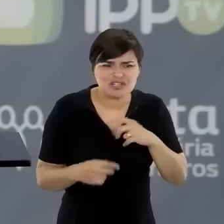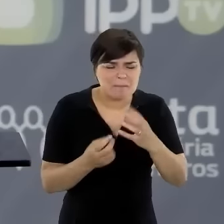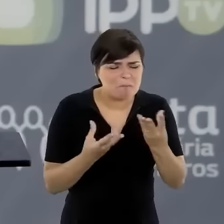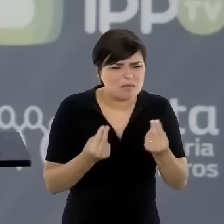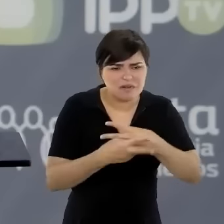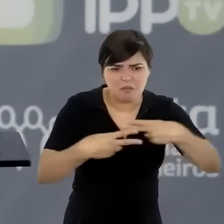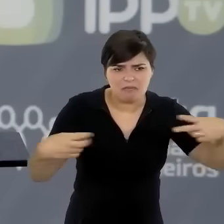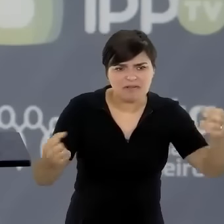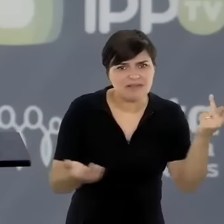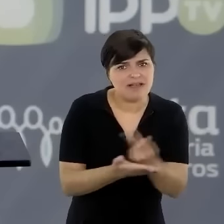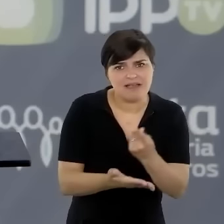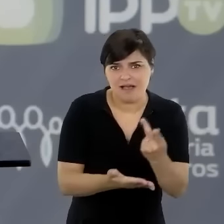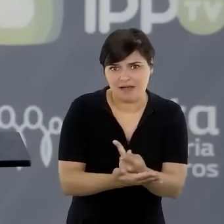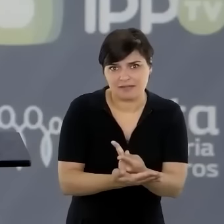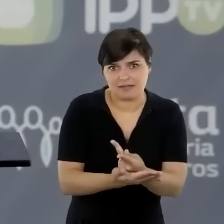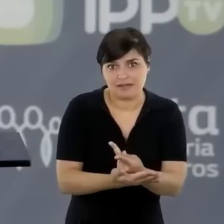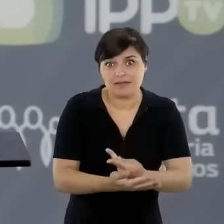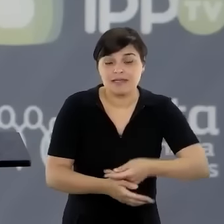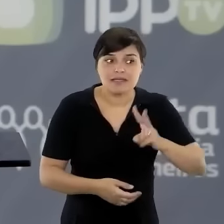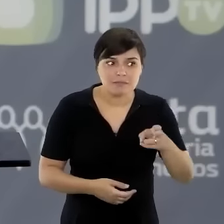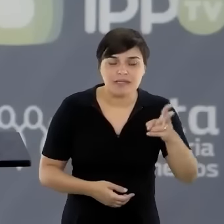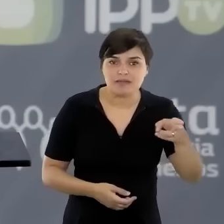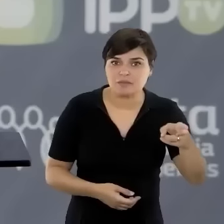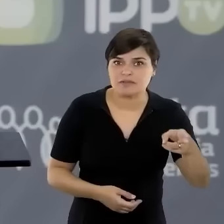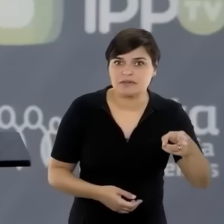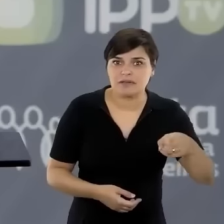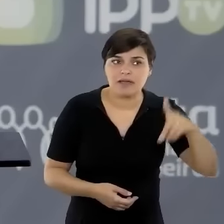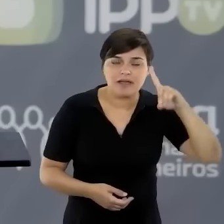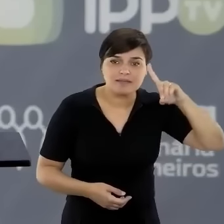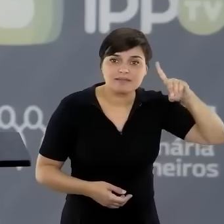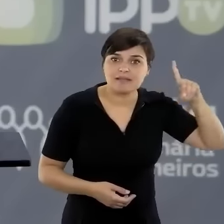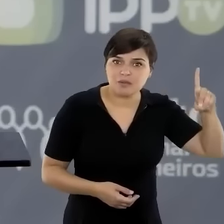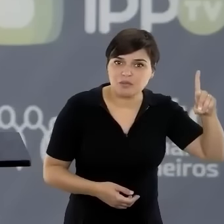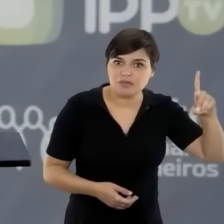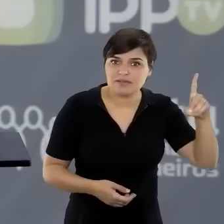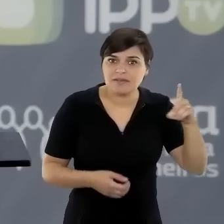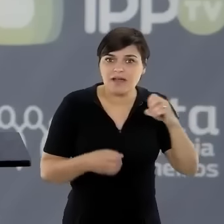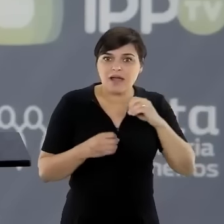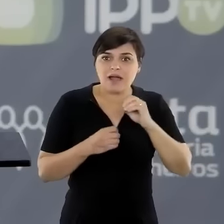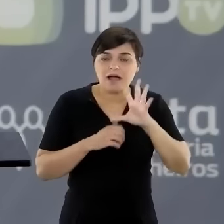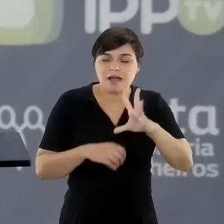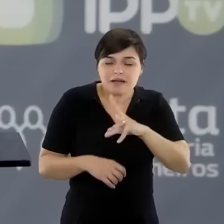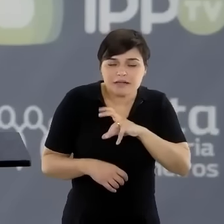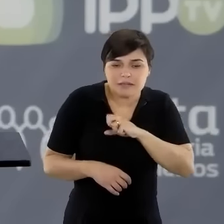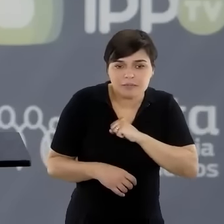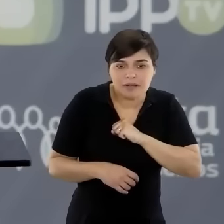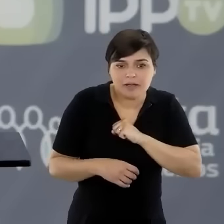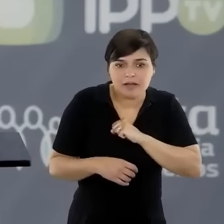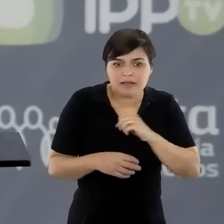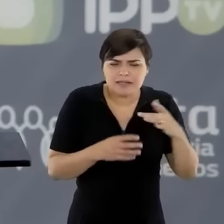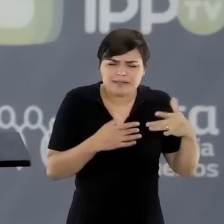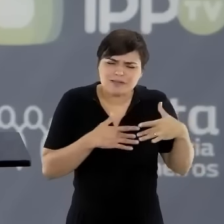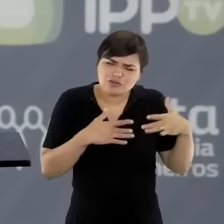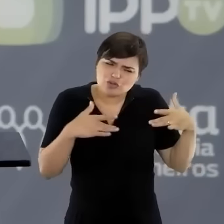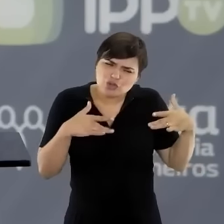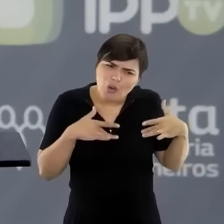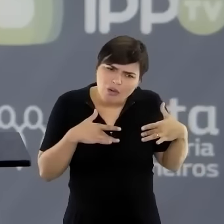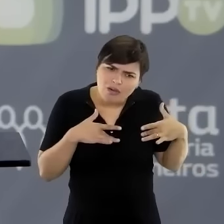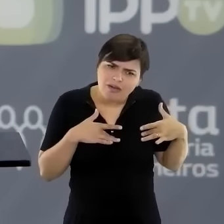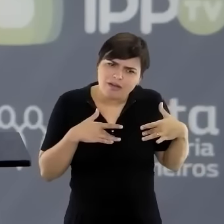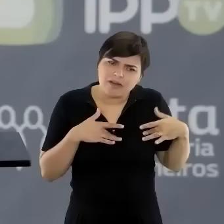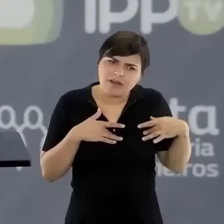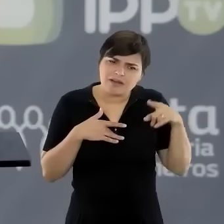Deus revela o seu amor por essa cidade é impressionante isso Deus amar gente Tão